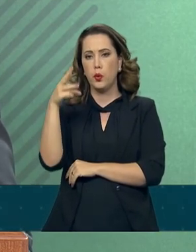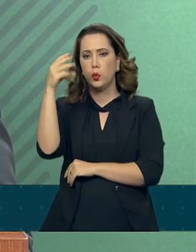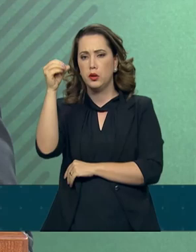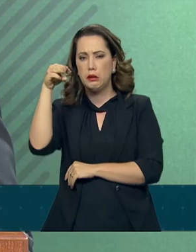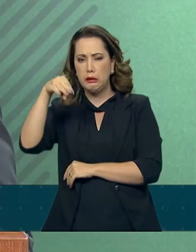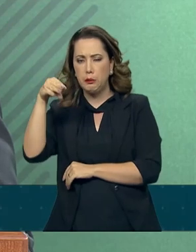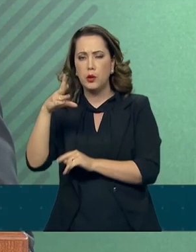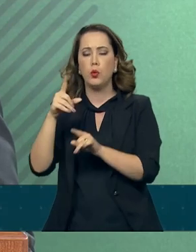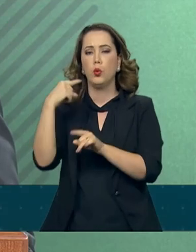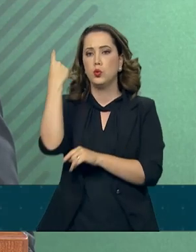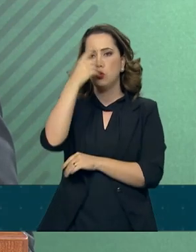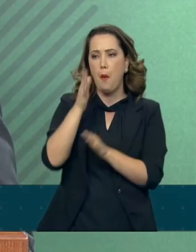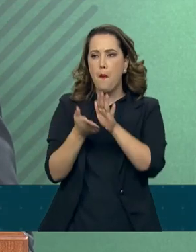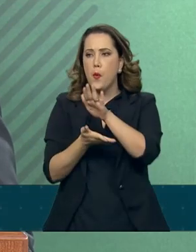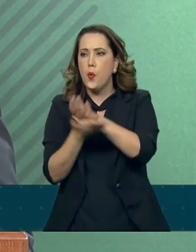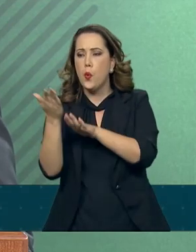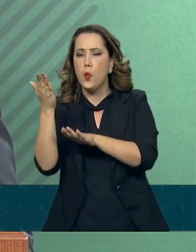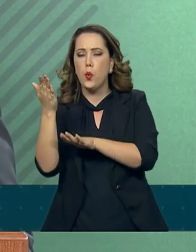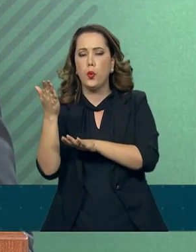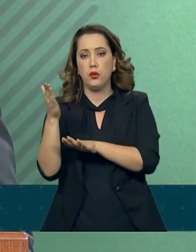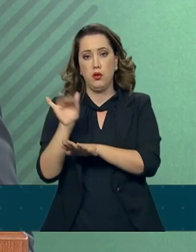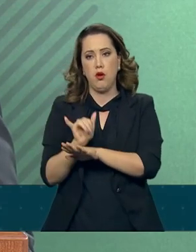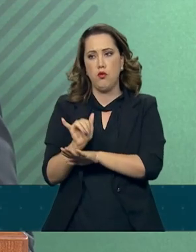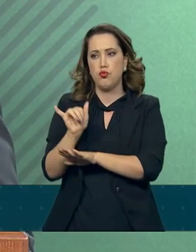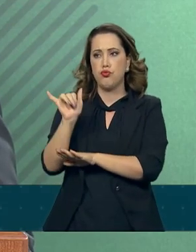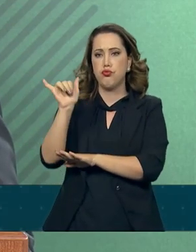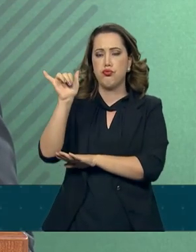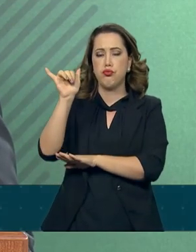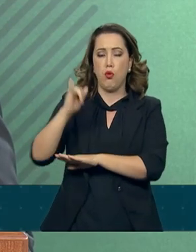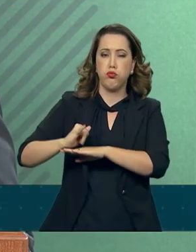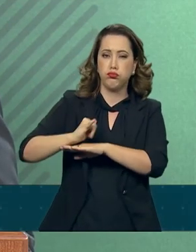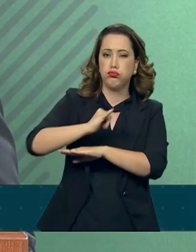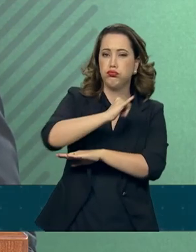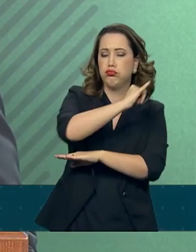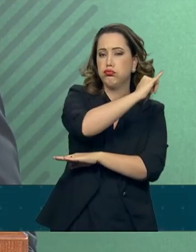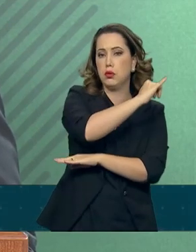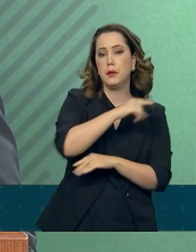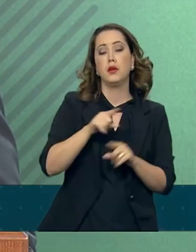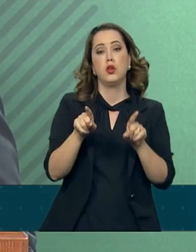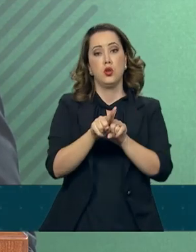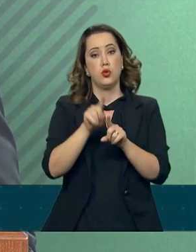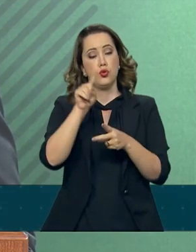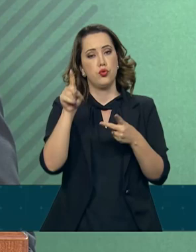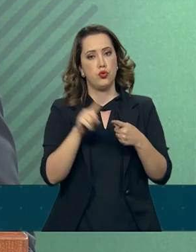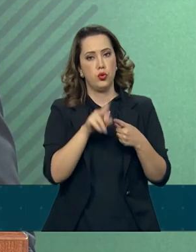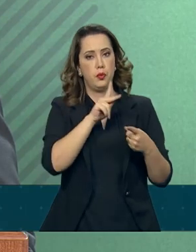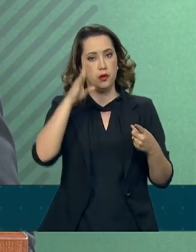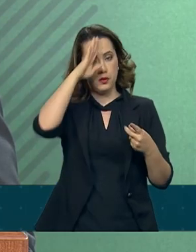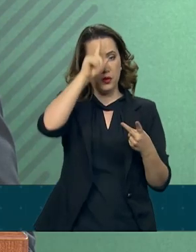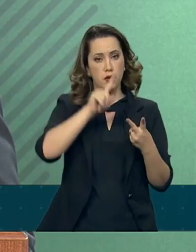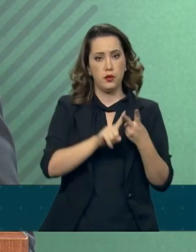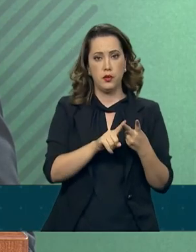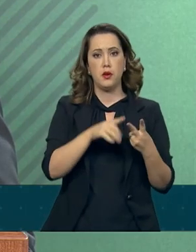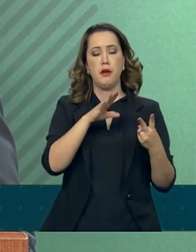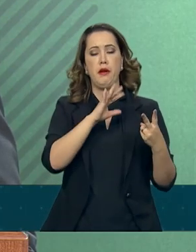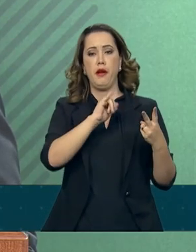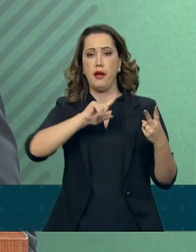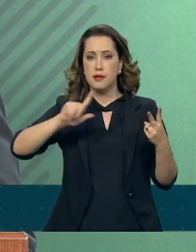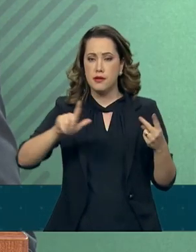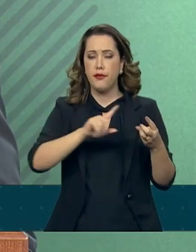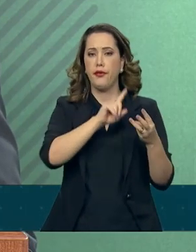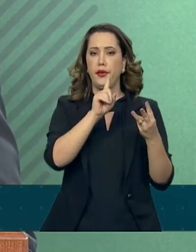presidente da república o ministro de estado chefe da casa civil o ministro de estado chefe do gsi e